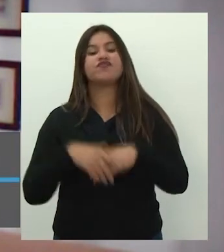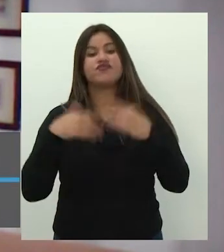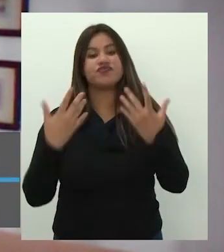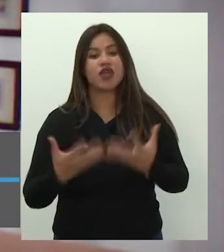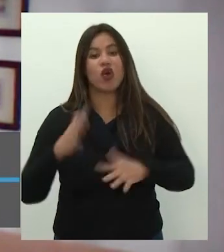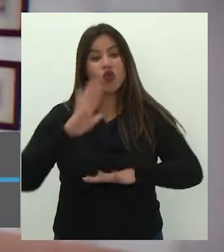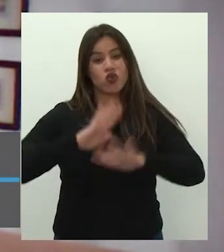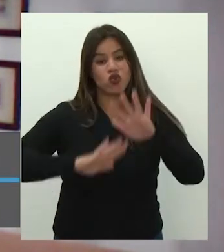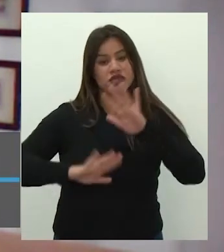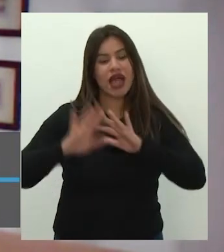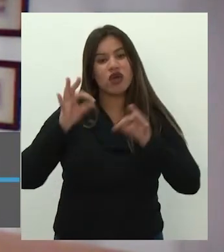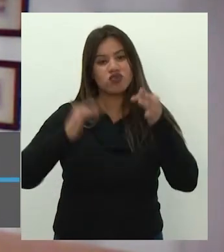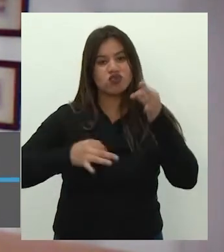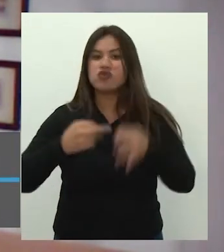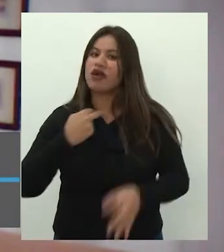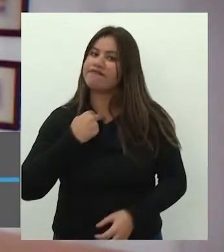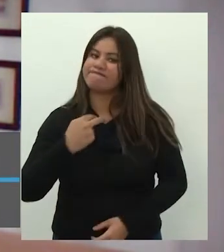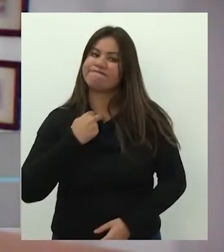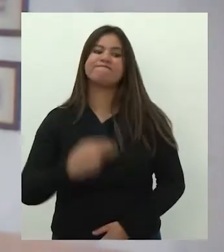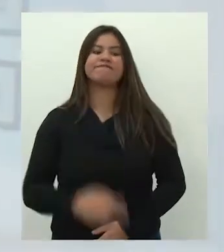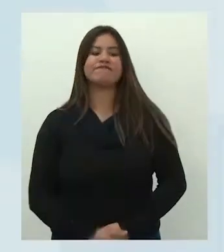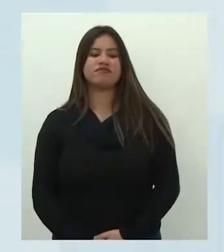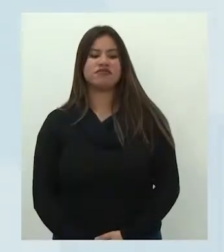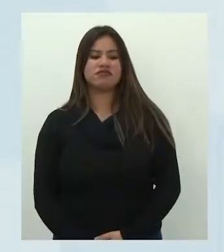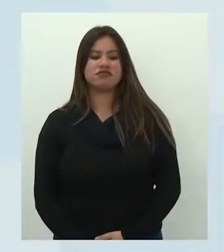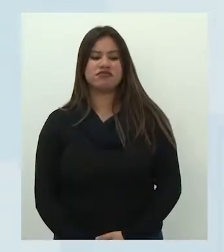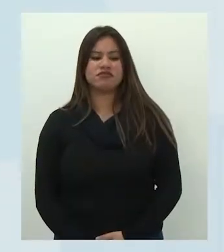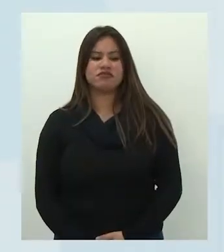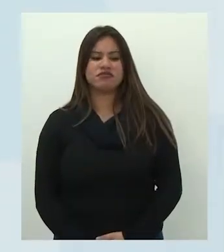com o julgamento. Próximo, por favor.